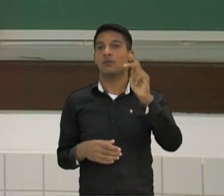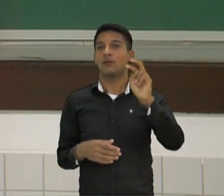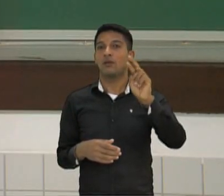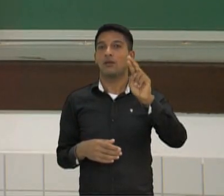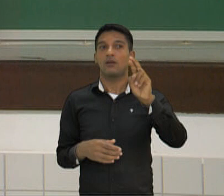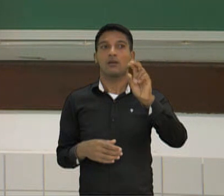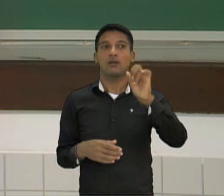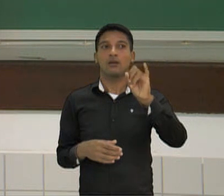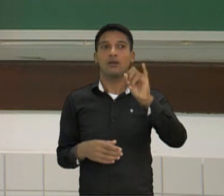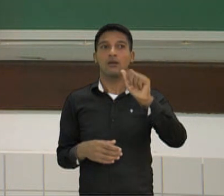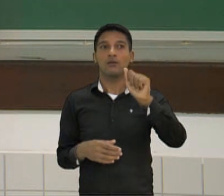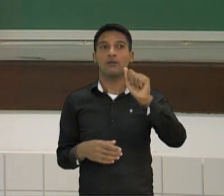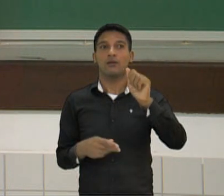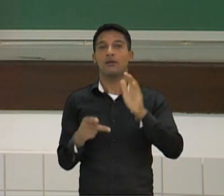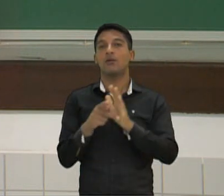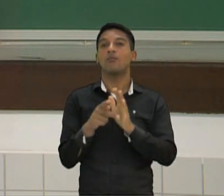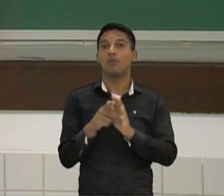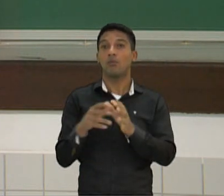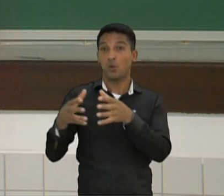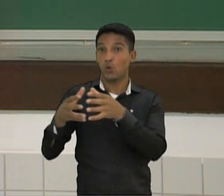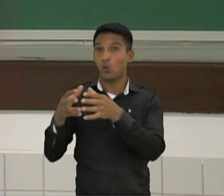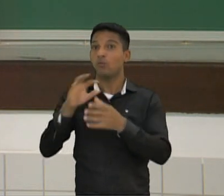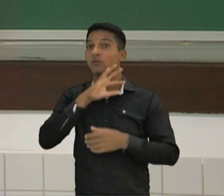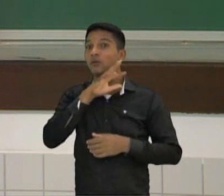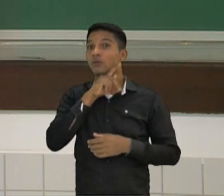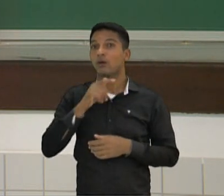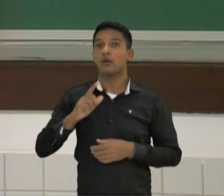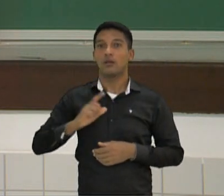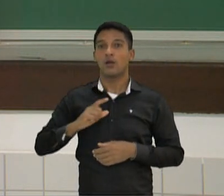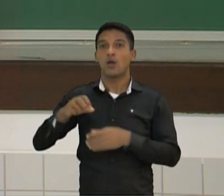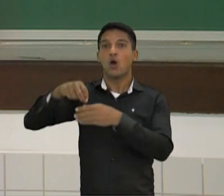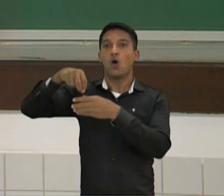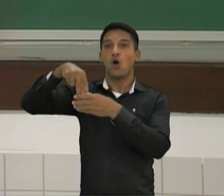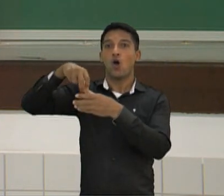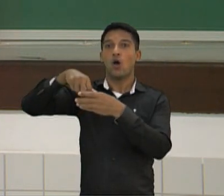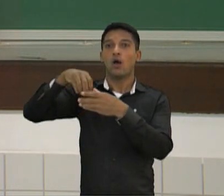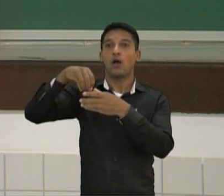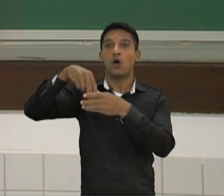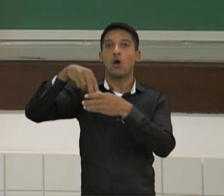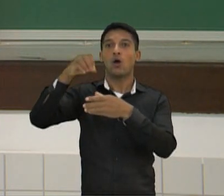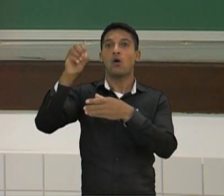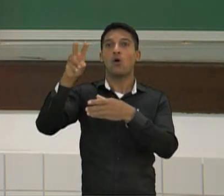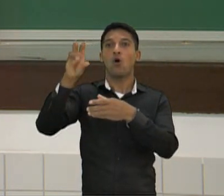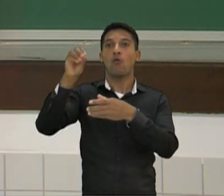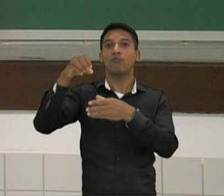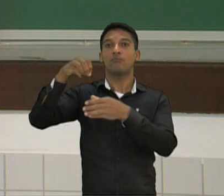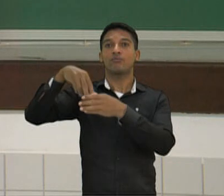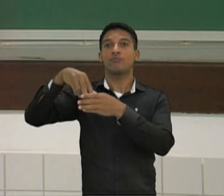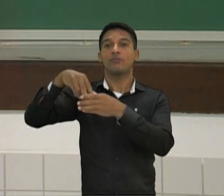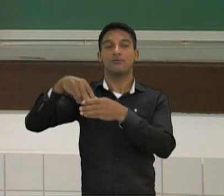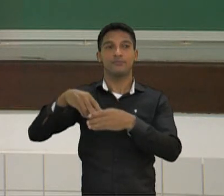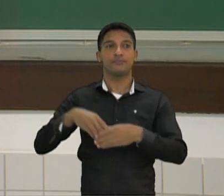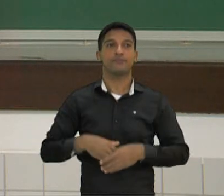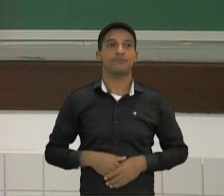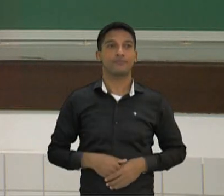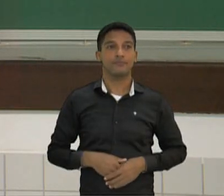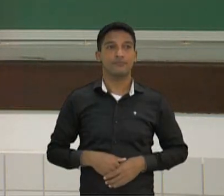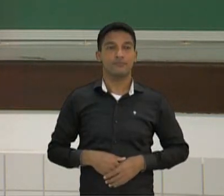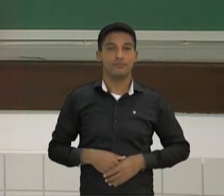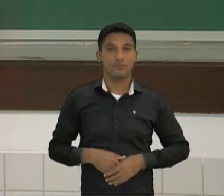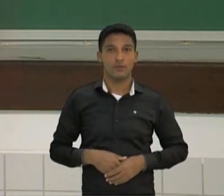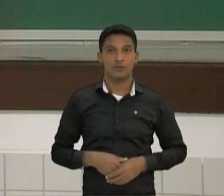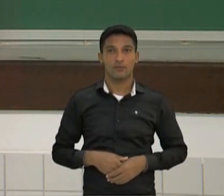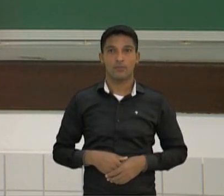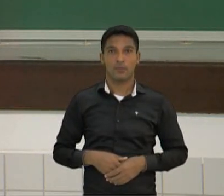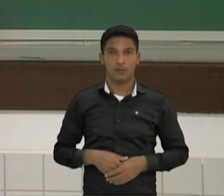cores que está presente na letra da música que a gente cantou hoje. Isso porque ajuda muito a lembrar essa adequação de cores. Facilita para o